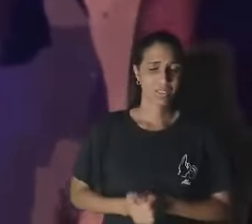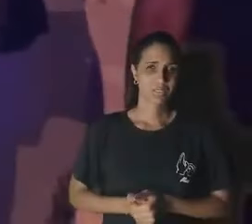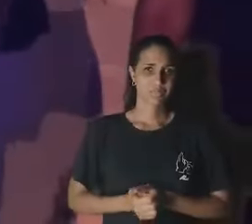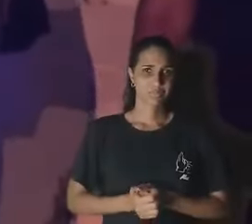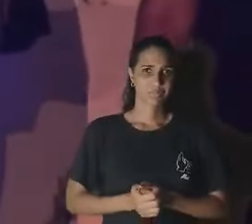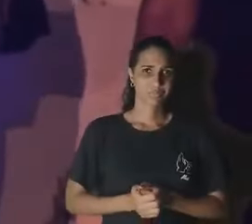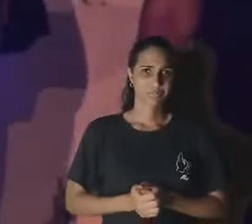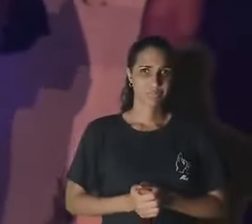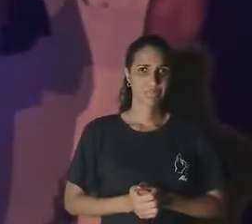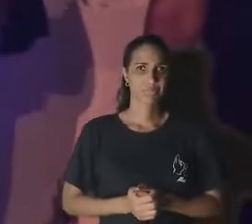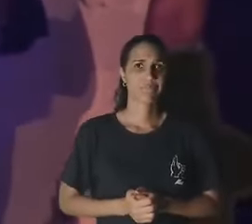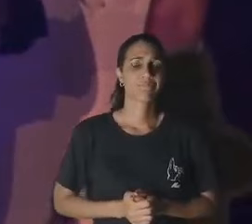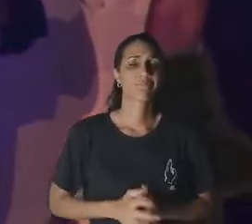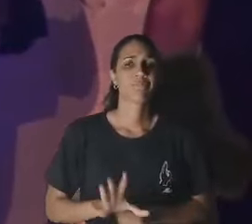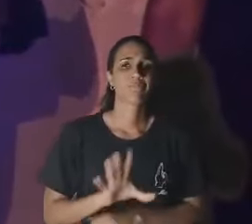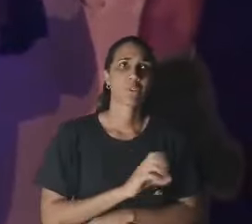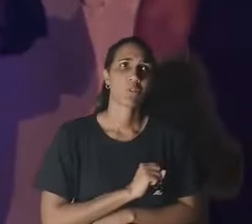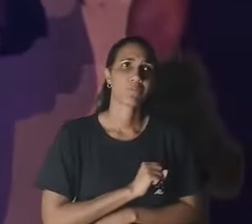Amor,